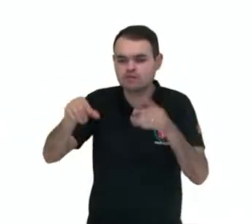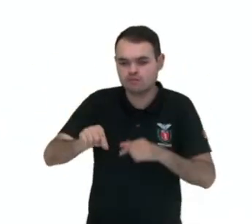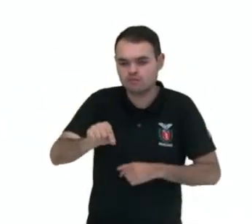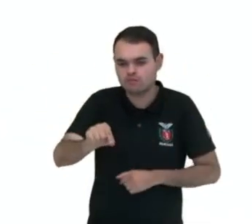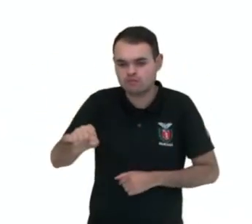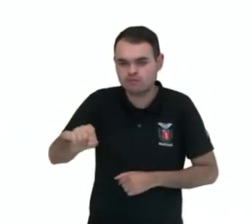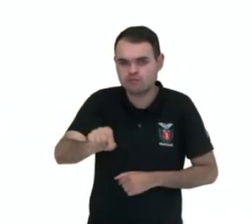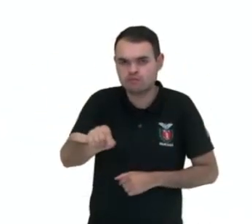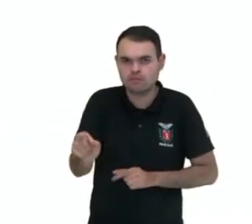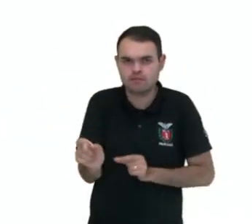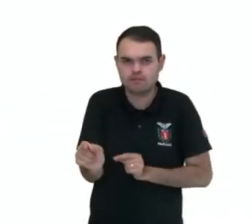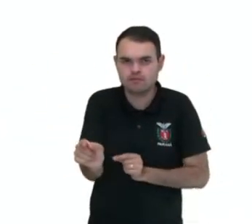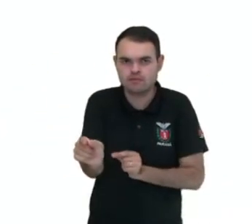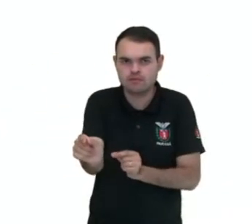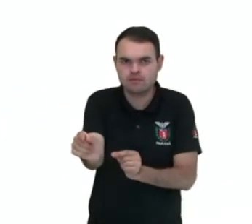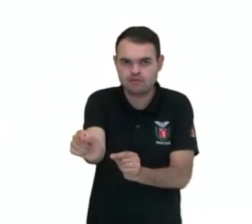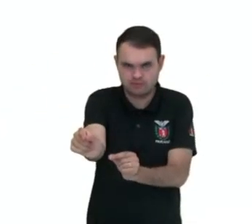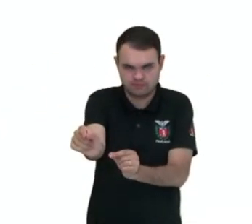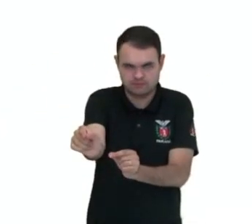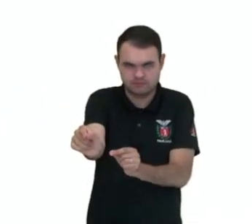andando posudo.